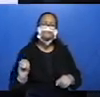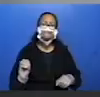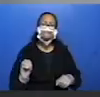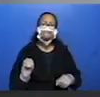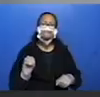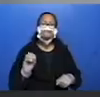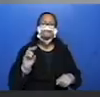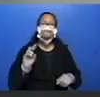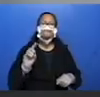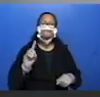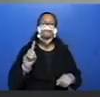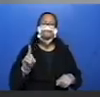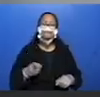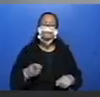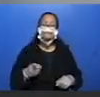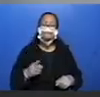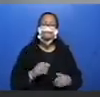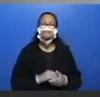100.000, tá?